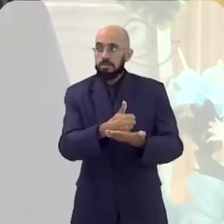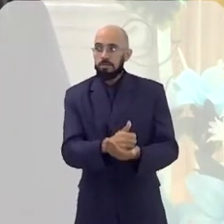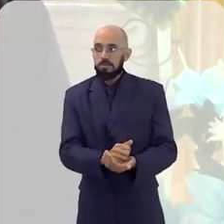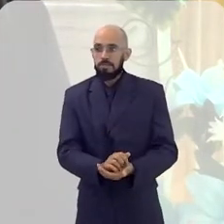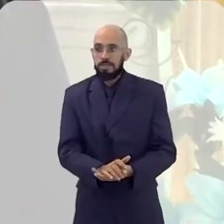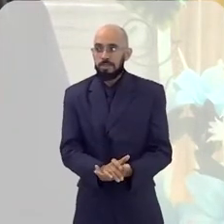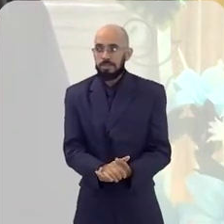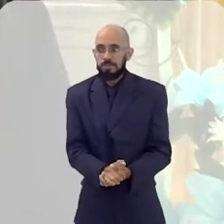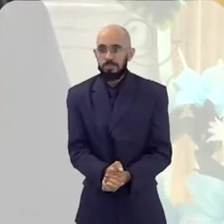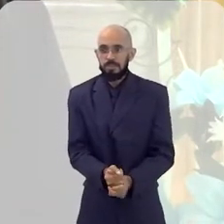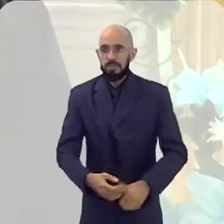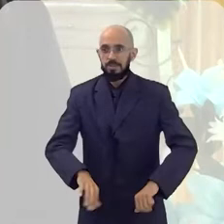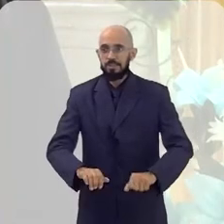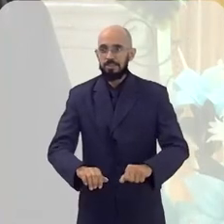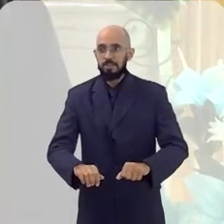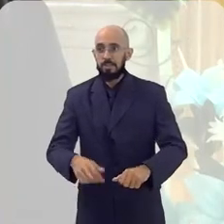antigo.